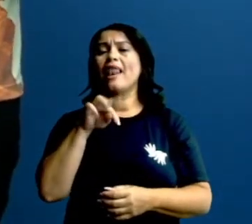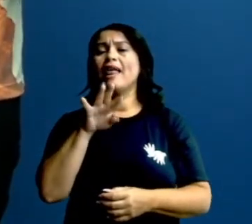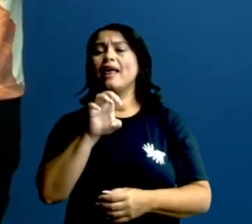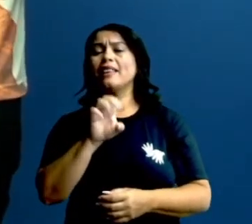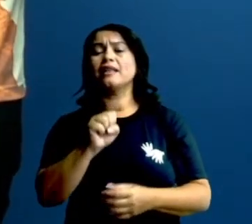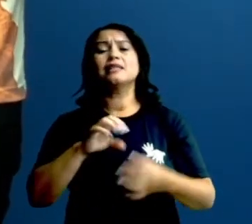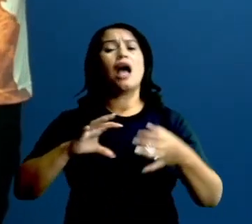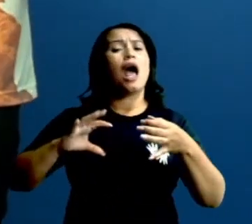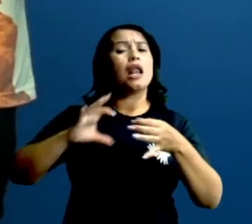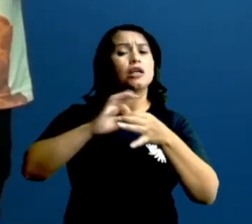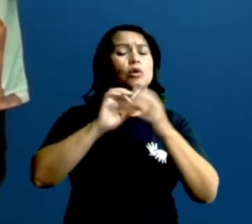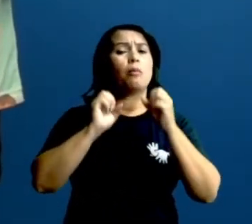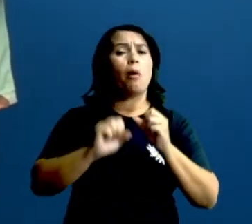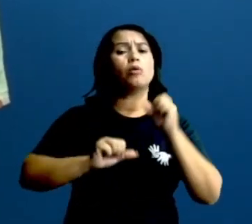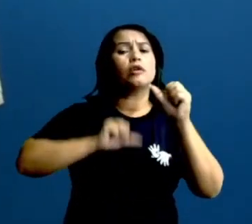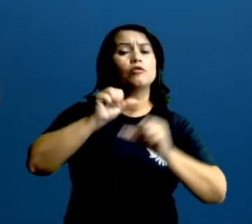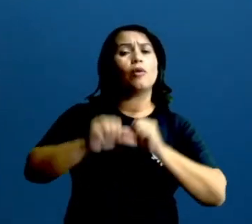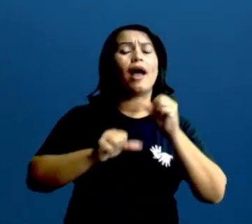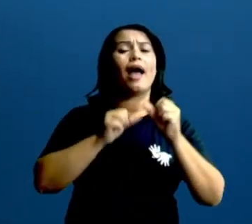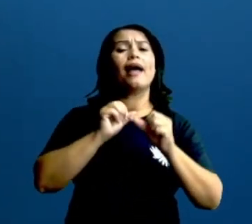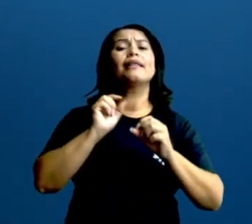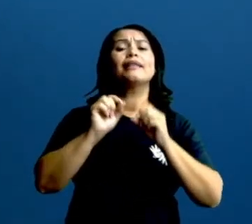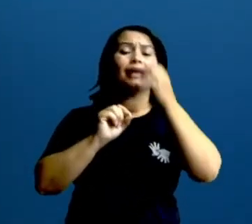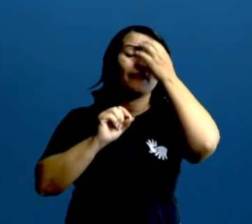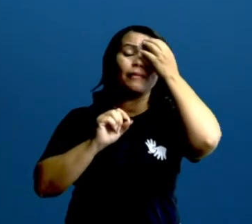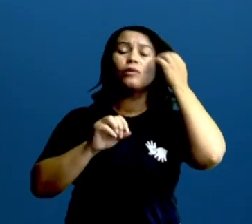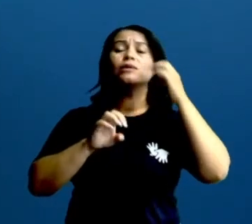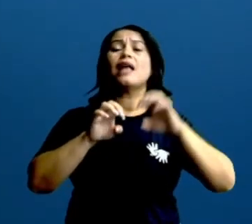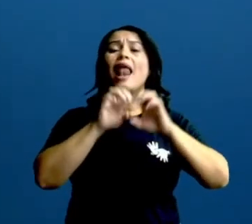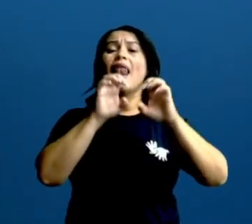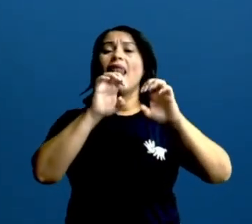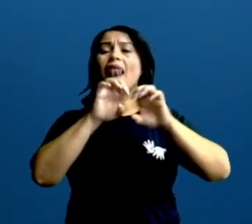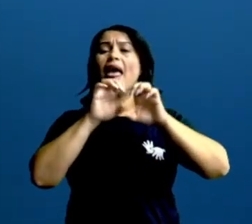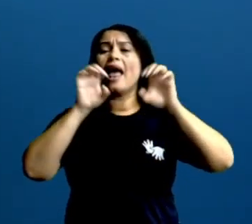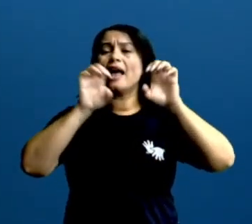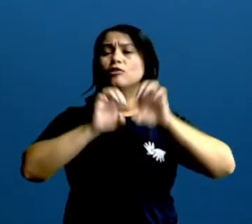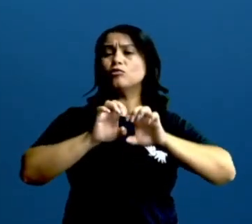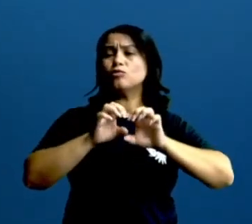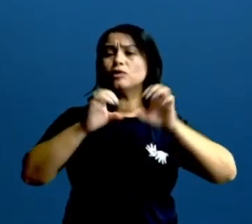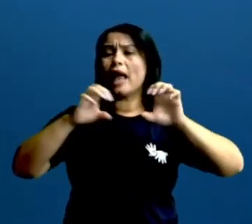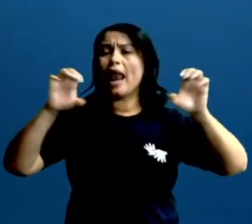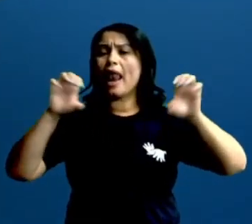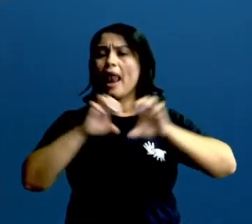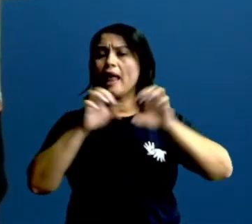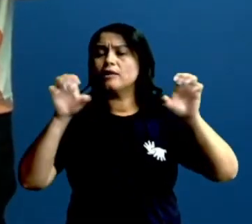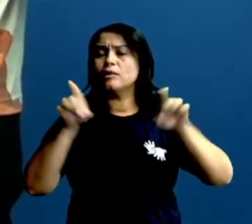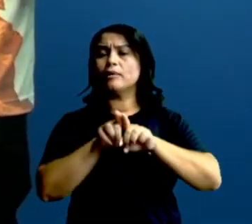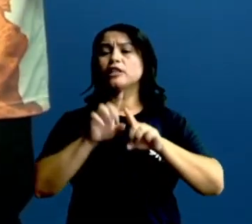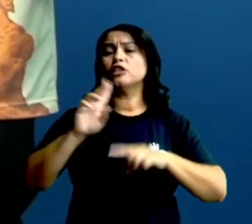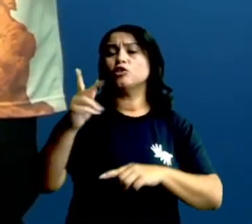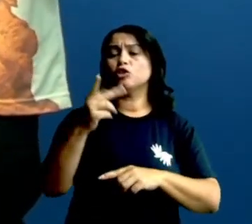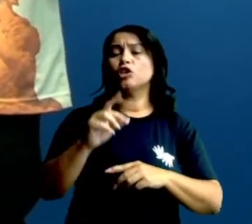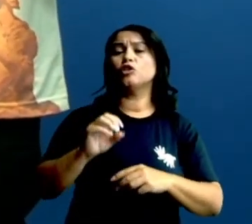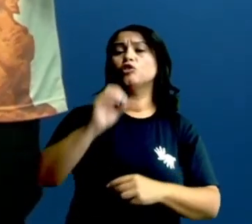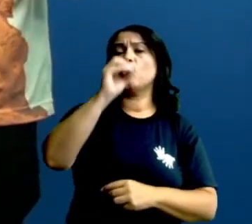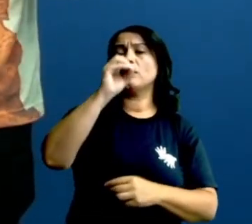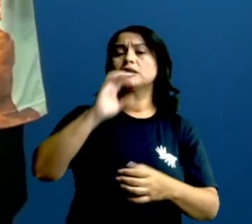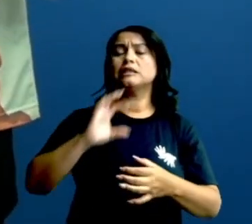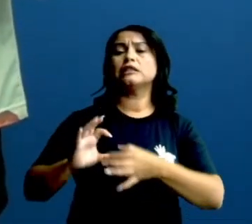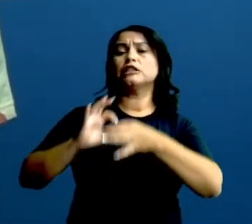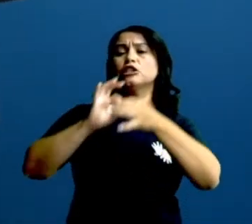ligações permitem a troca de elétrons entre esses átomos, tá certo? De hidrogênio e de oxigênio. Ela